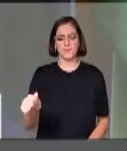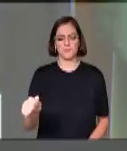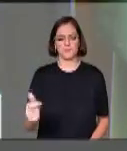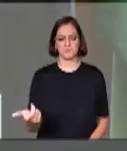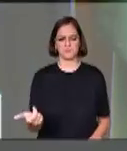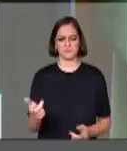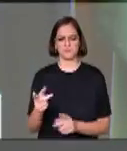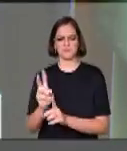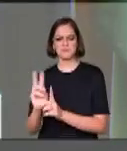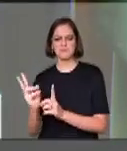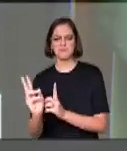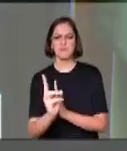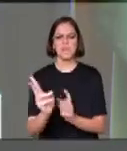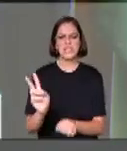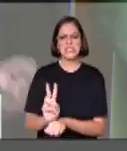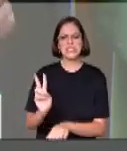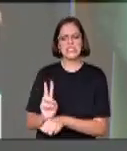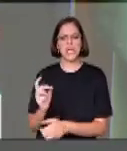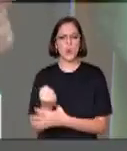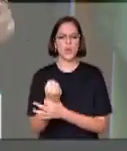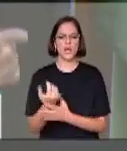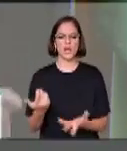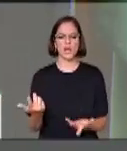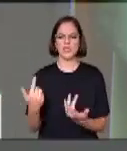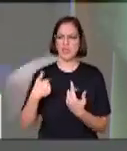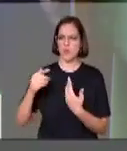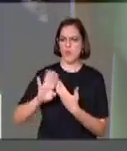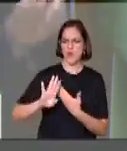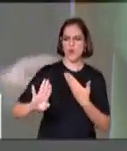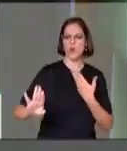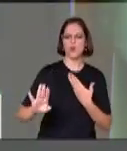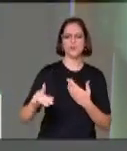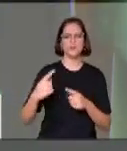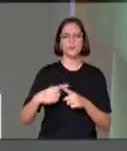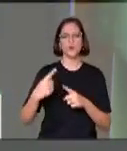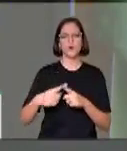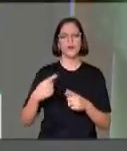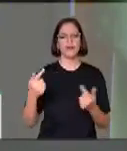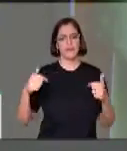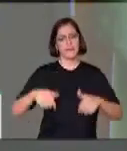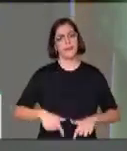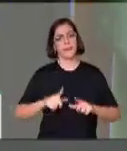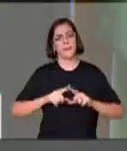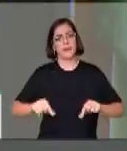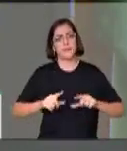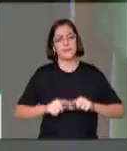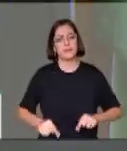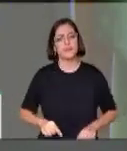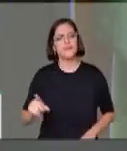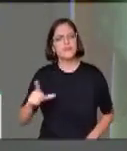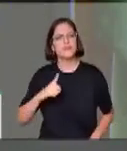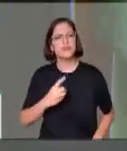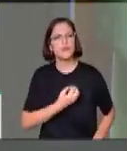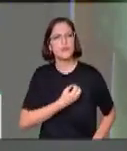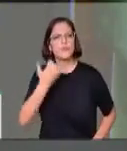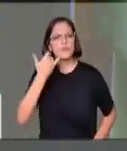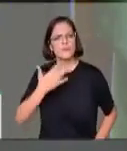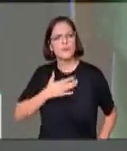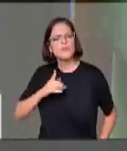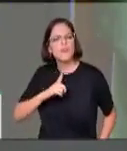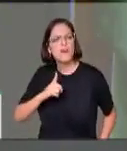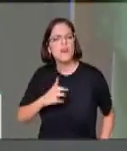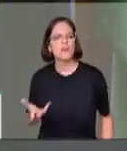staff do governo do estado, e me tendo a distâncias de quilômetros, porque estava aqui em Brasília. Você tem meu telefone. Tempos atrás, é